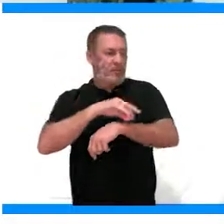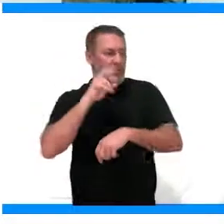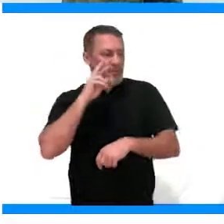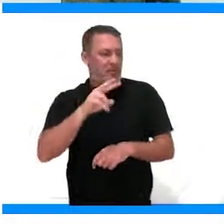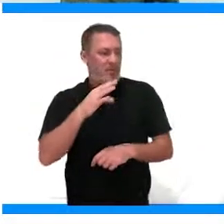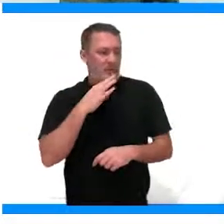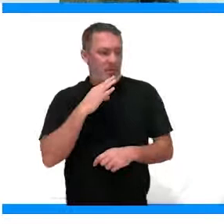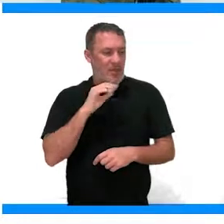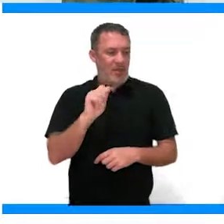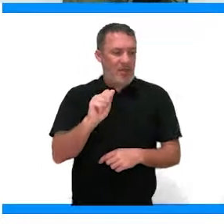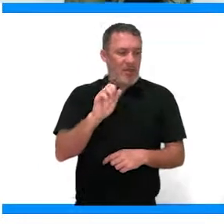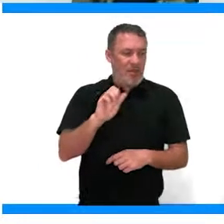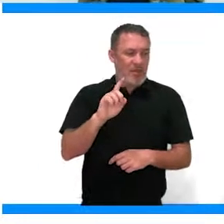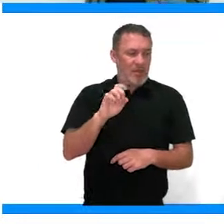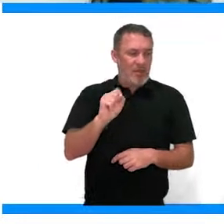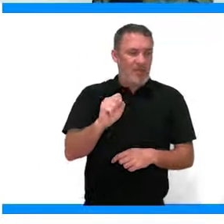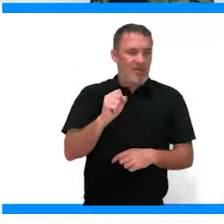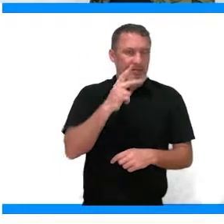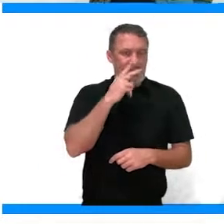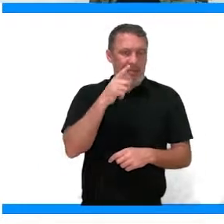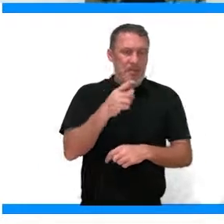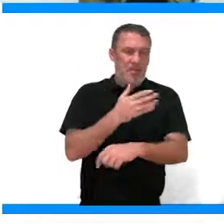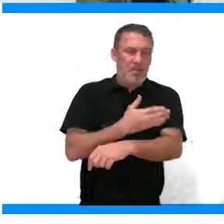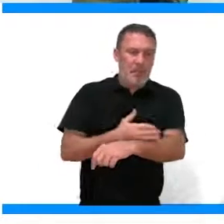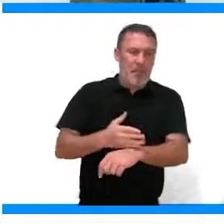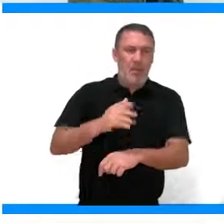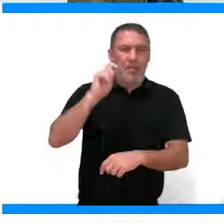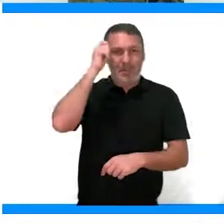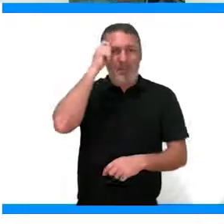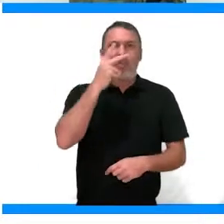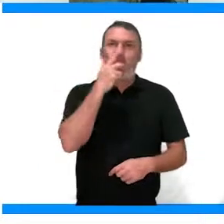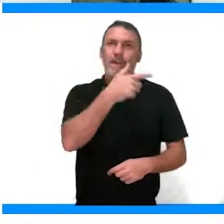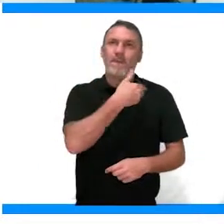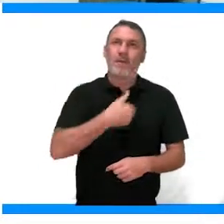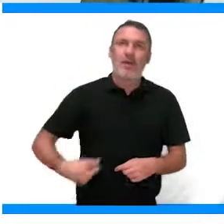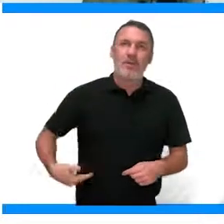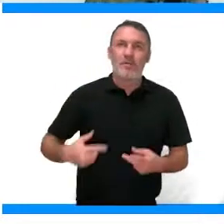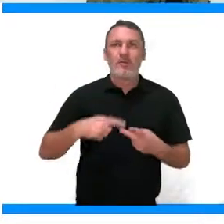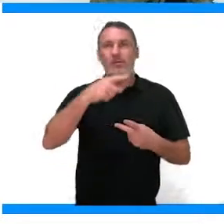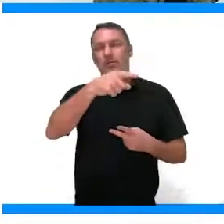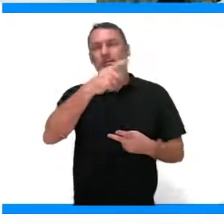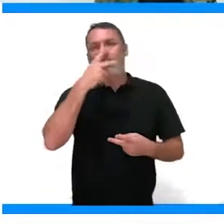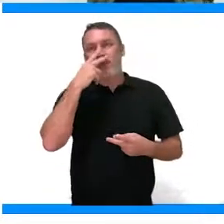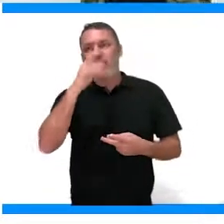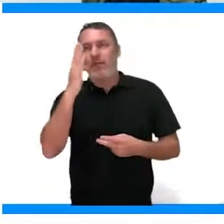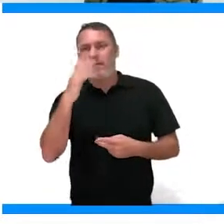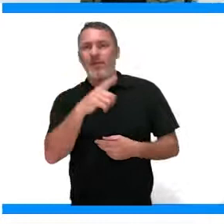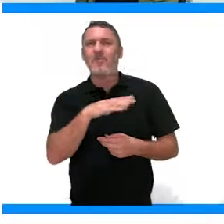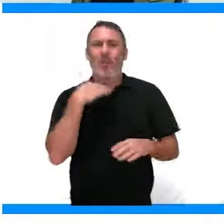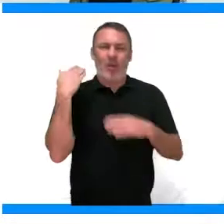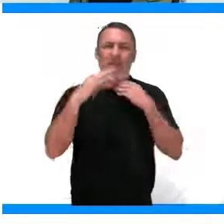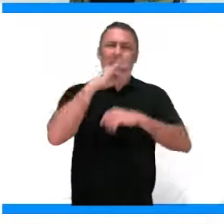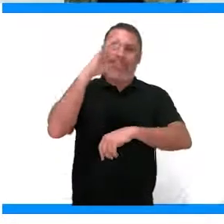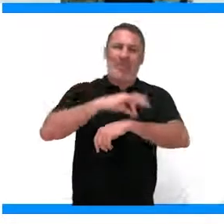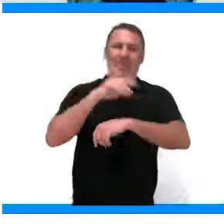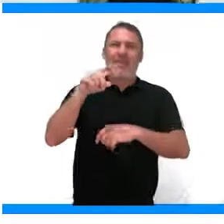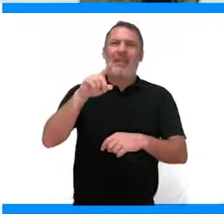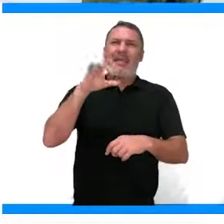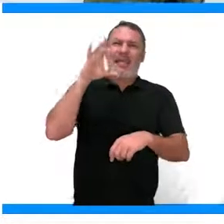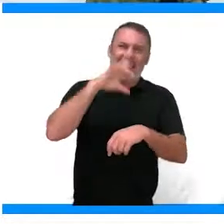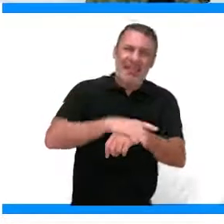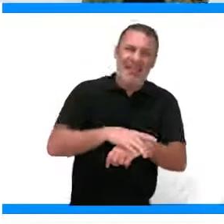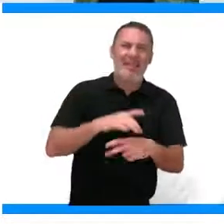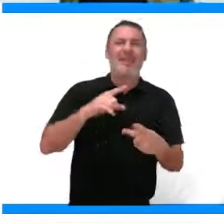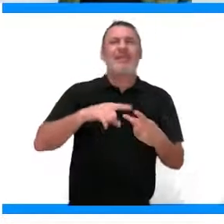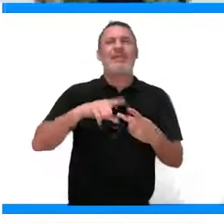preto e branco, né? Aquele mosquitinho vascaíno, botafoguense, preto e branco, que morde a gente e passa um monte de doença, né?